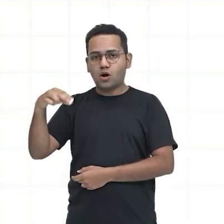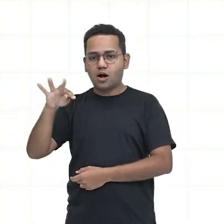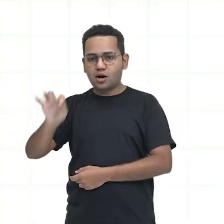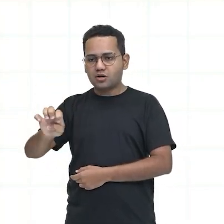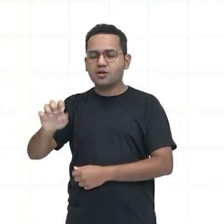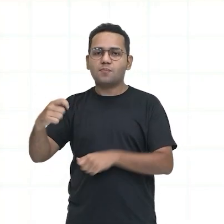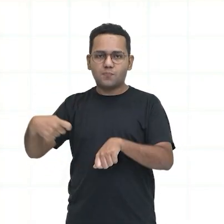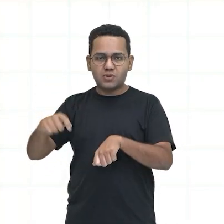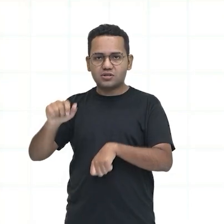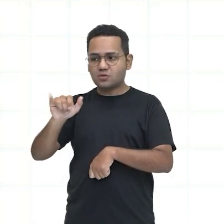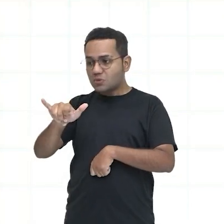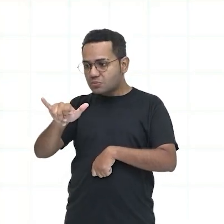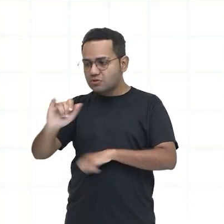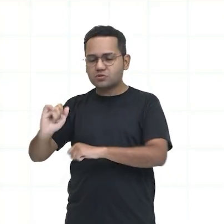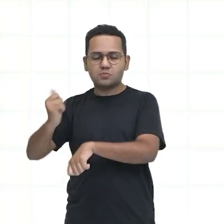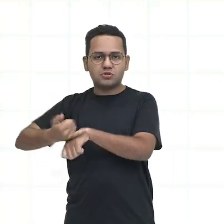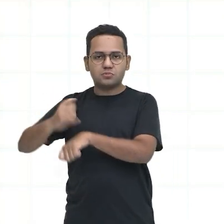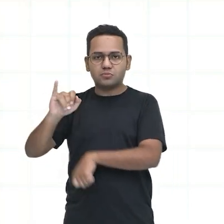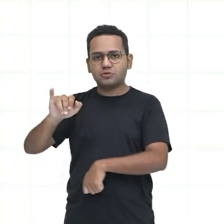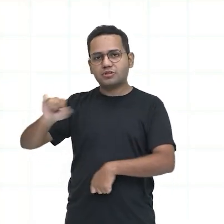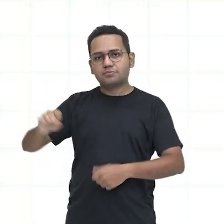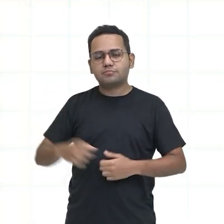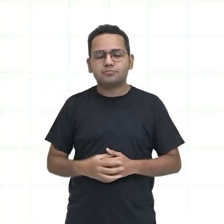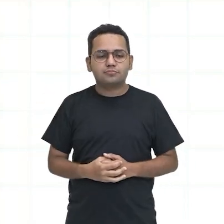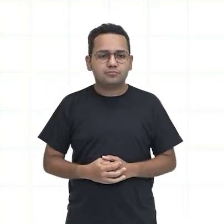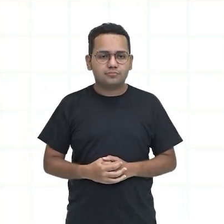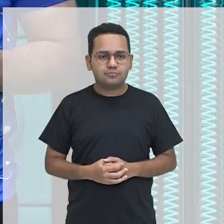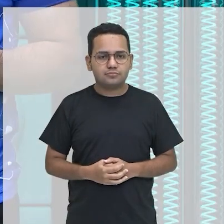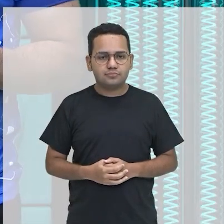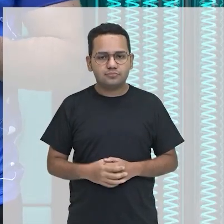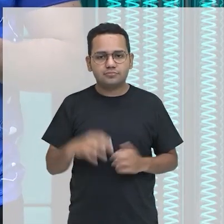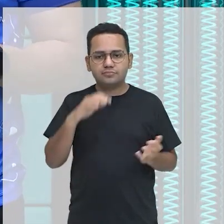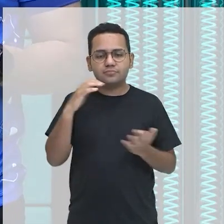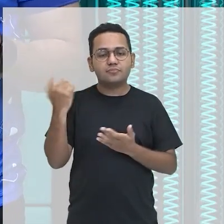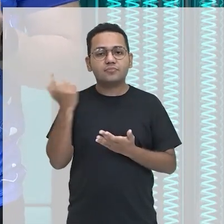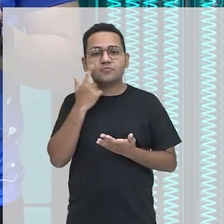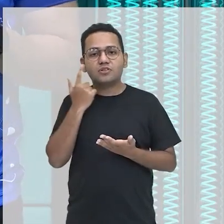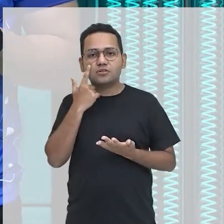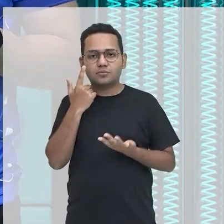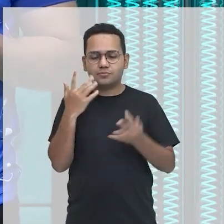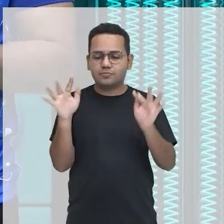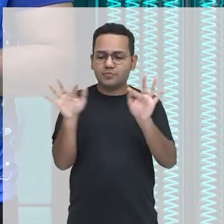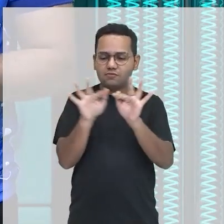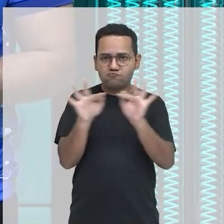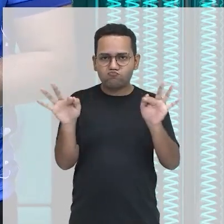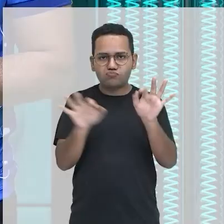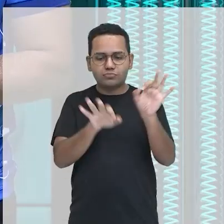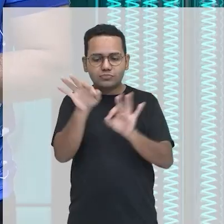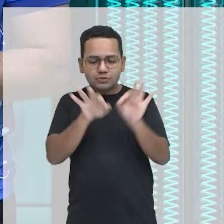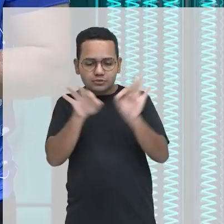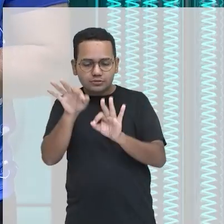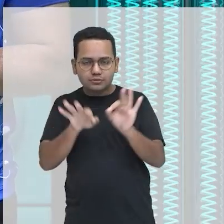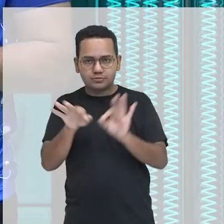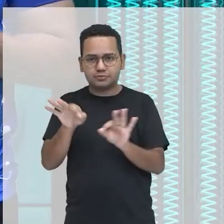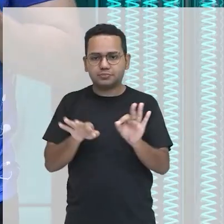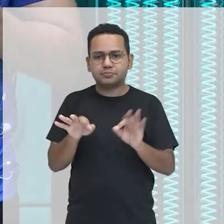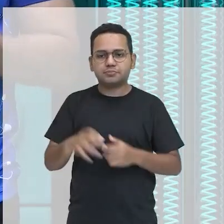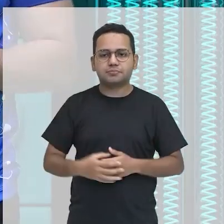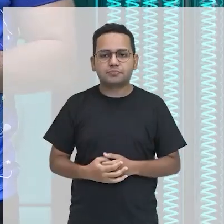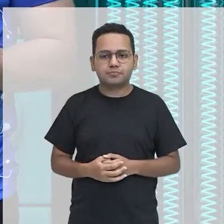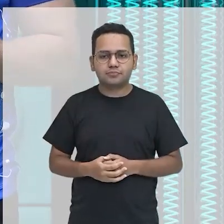por IS. Agora nós vamos ver construção de frases, né, de orações, né, que são as